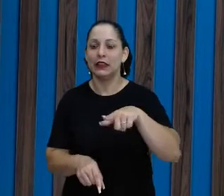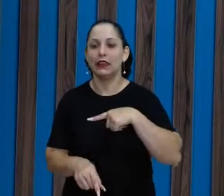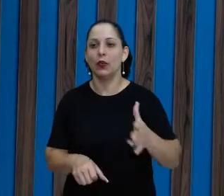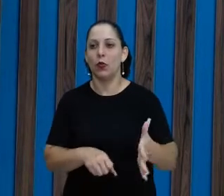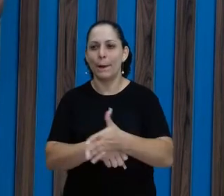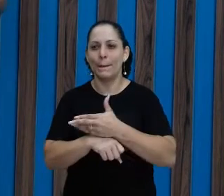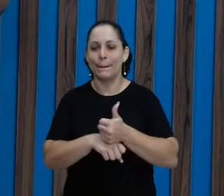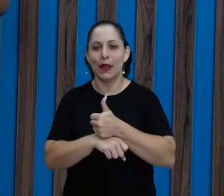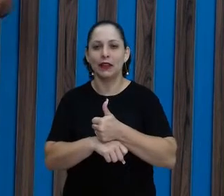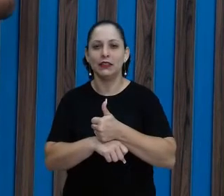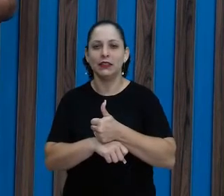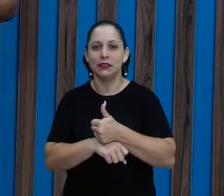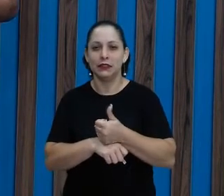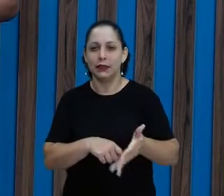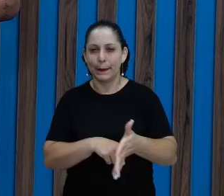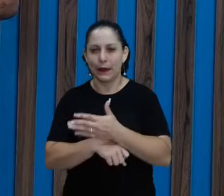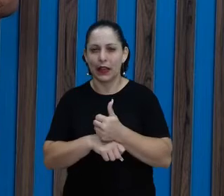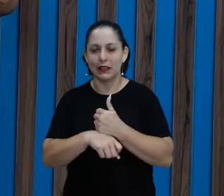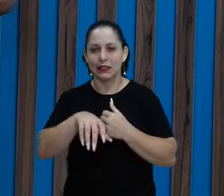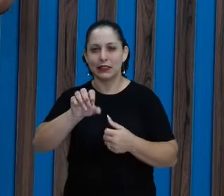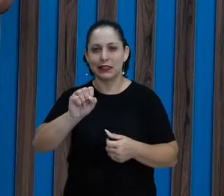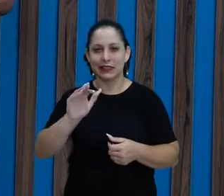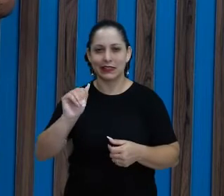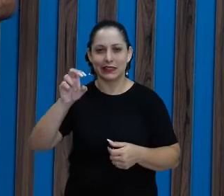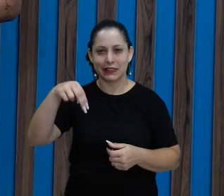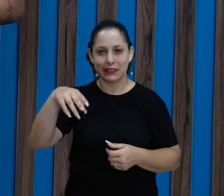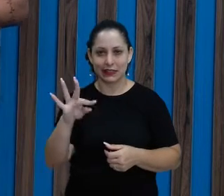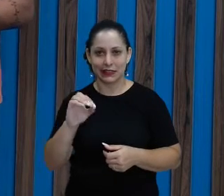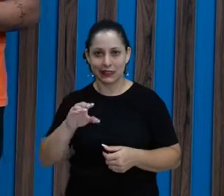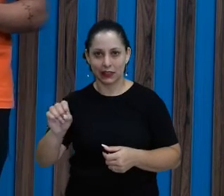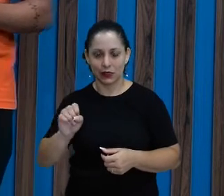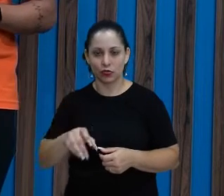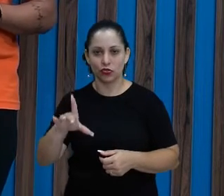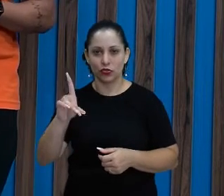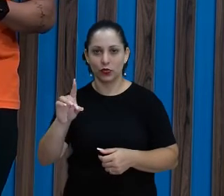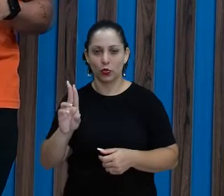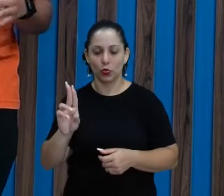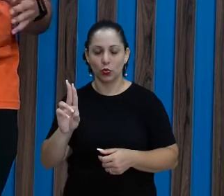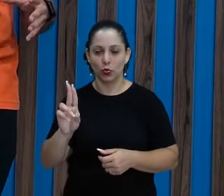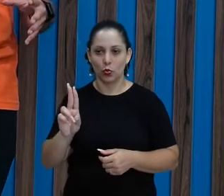Centro Esportivo Santos Dumont, que também é um espaço que ocorrem